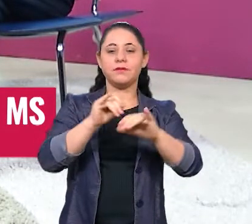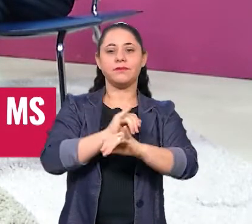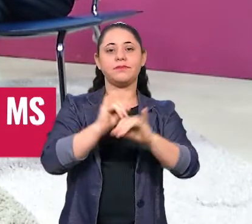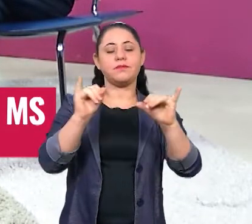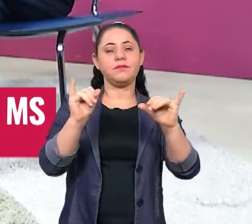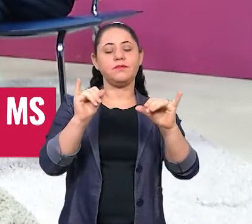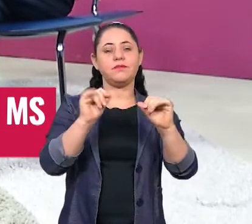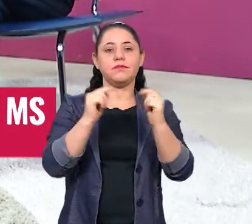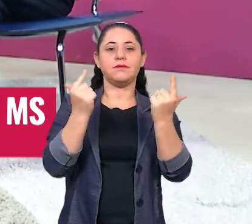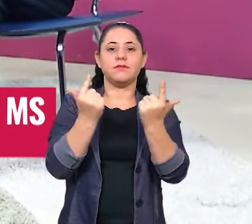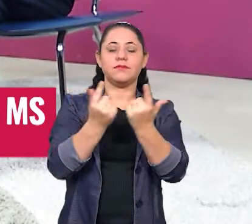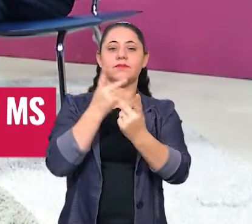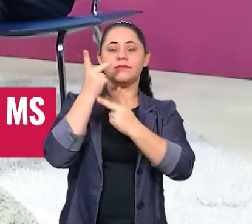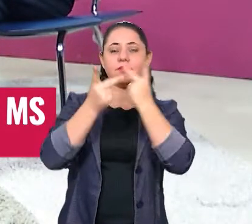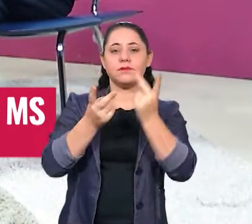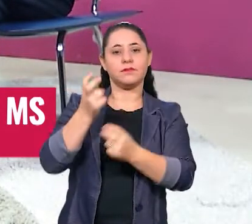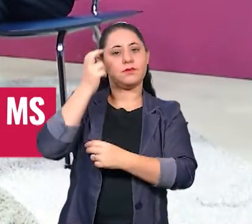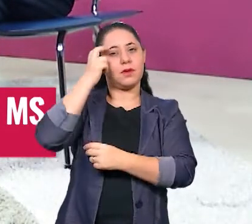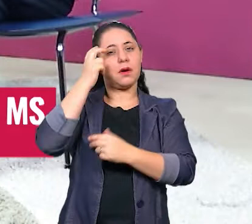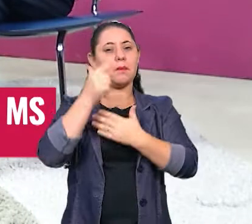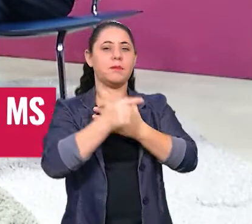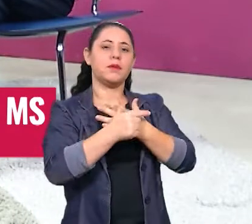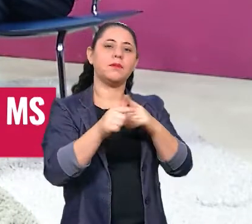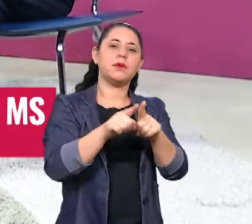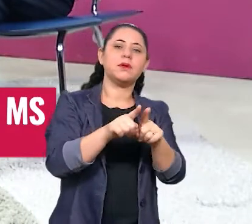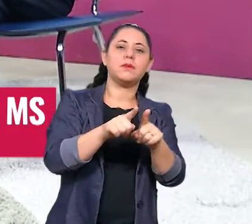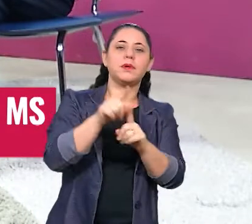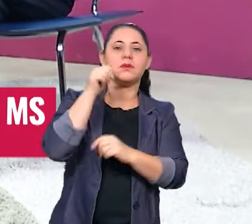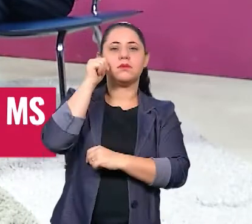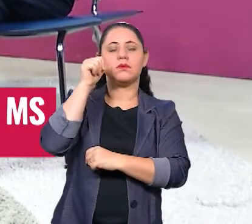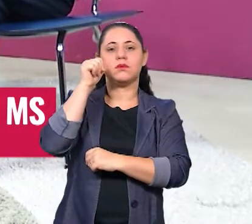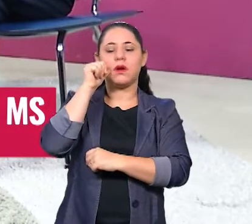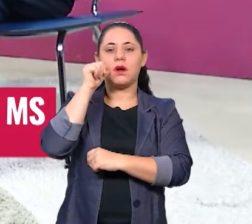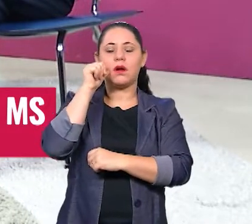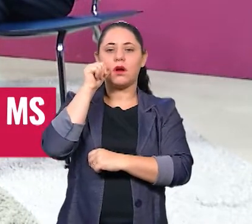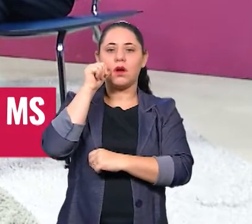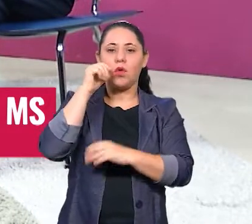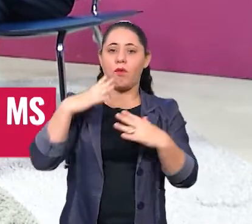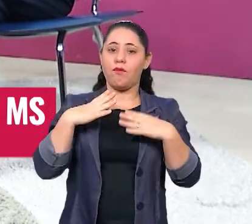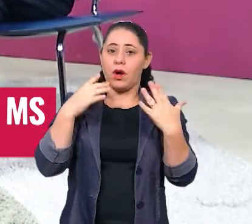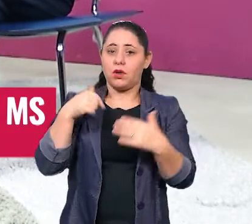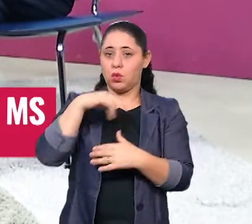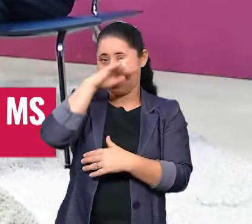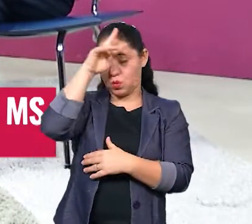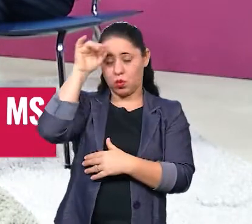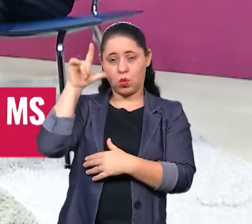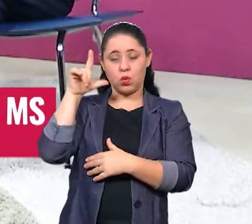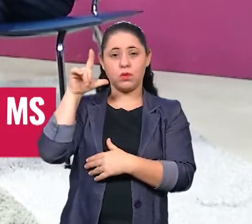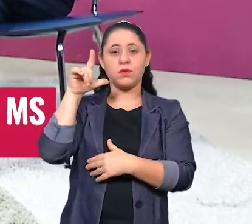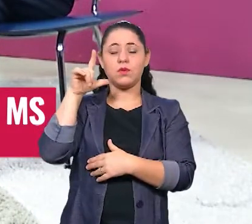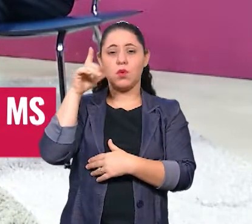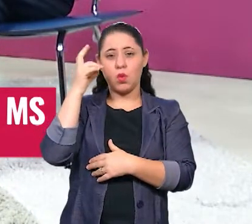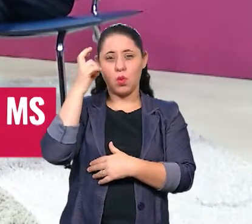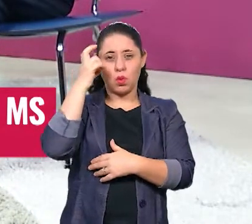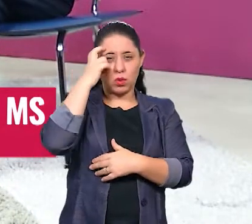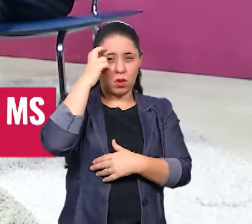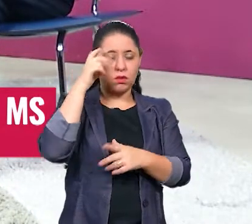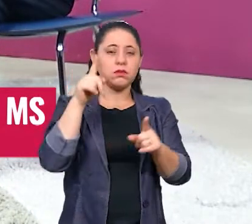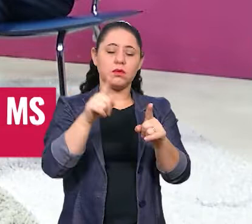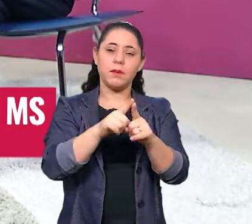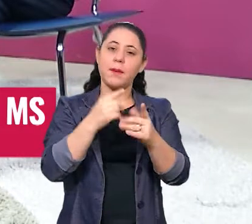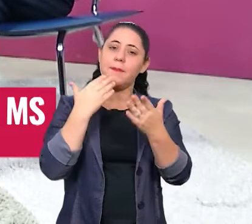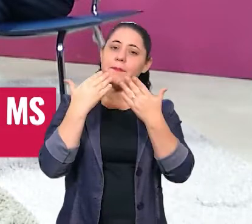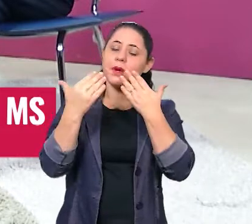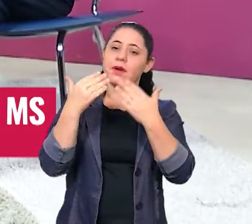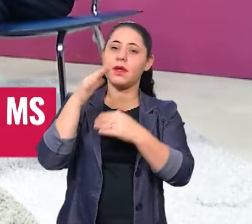TV Assembleia para falarmos sobre cultura e do papel da mulher também, nos eventos culturais aqui no Mato Grosso do Sul. E para nós